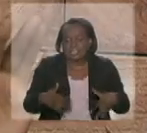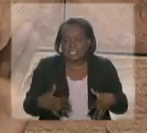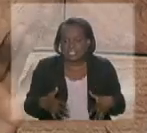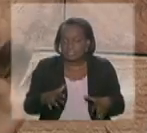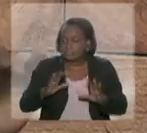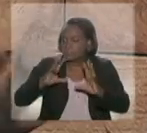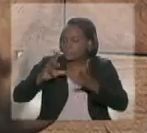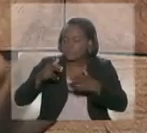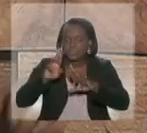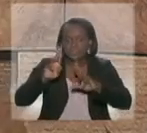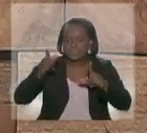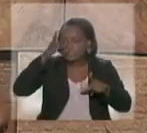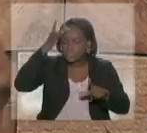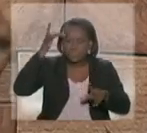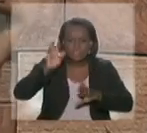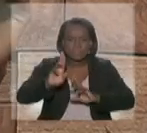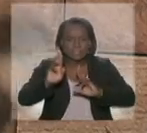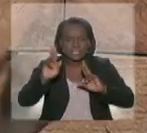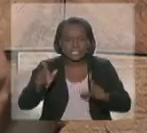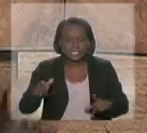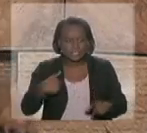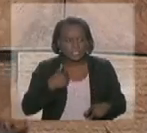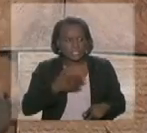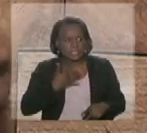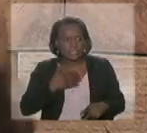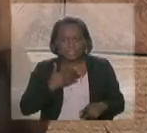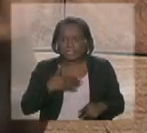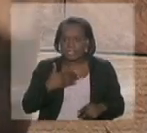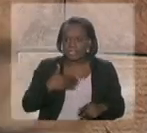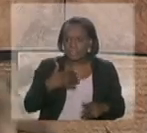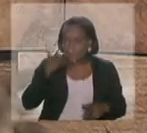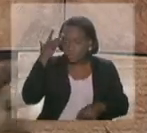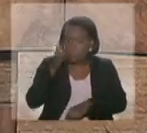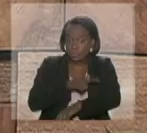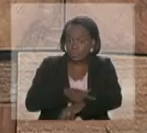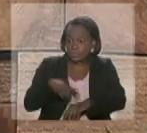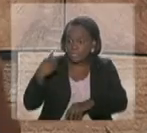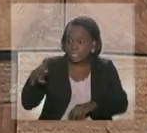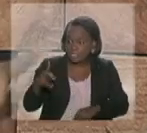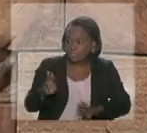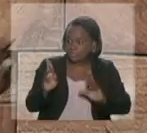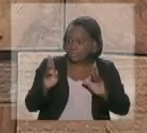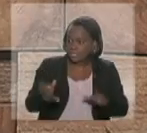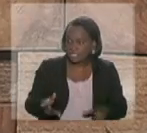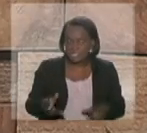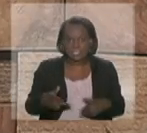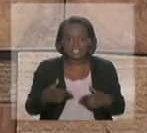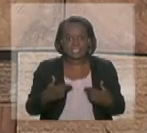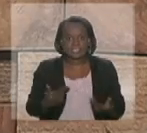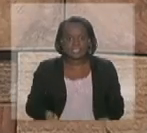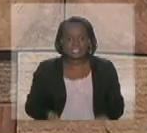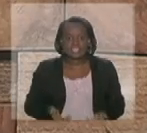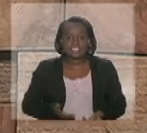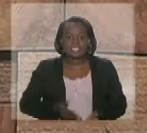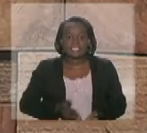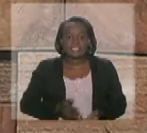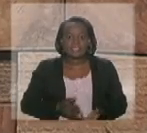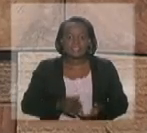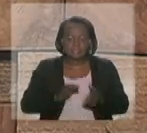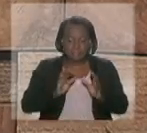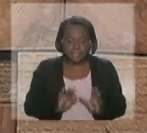imaginar era um outro mundo eram outras pessoas eu me assustava com o comportamento das pessoas